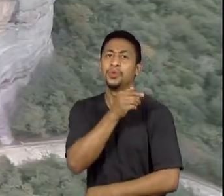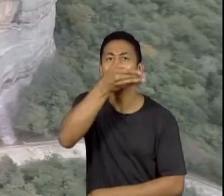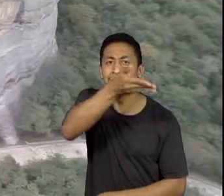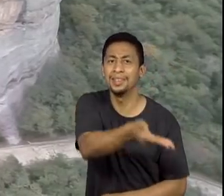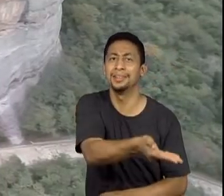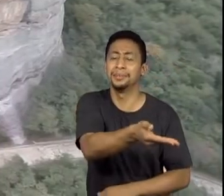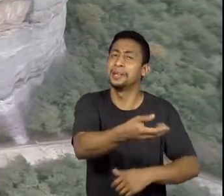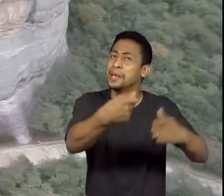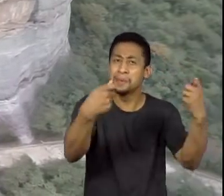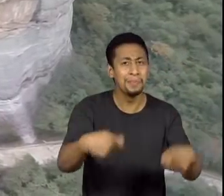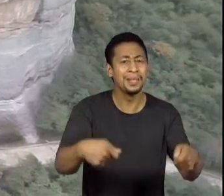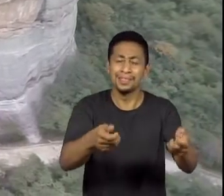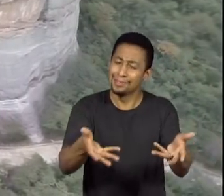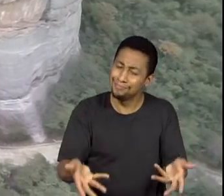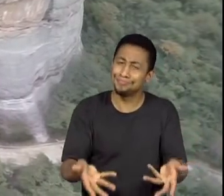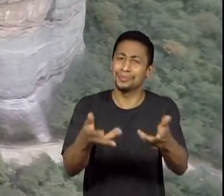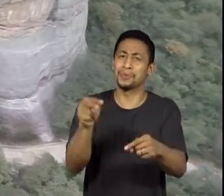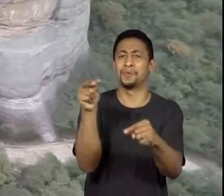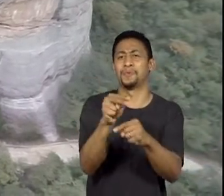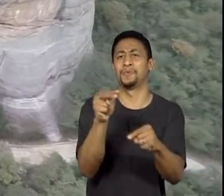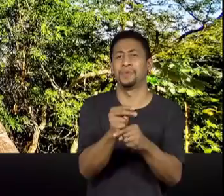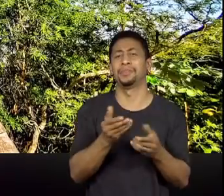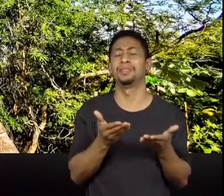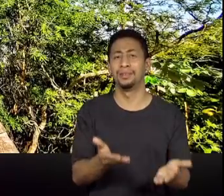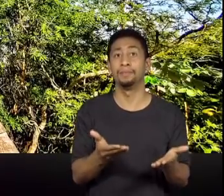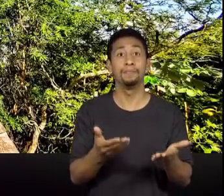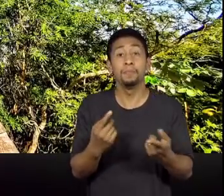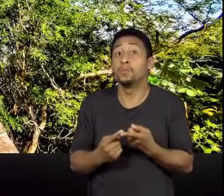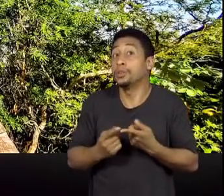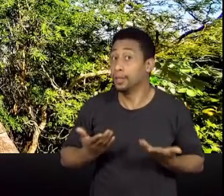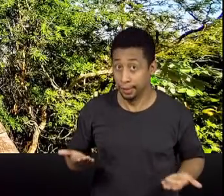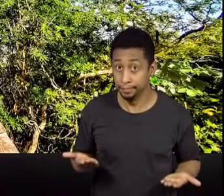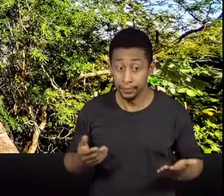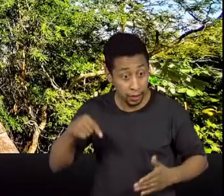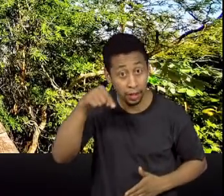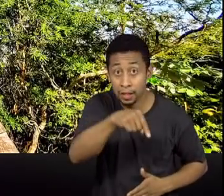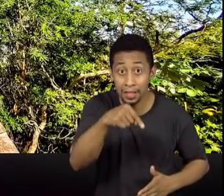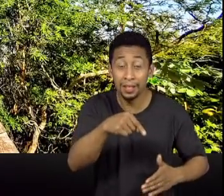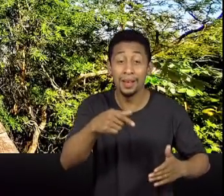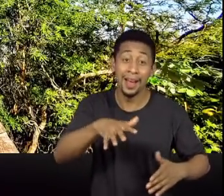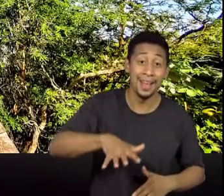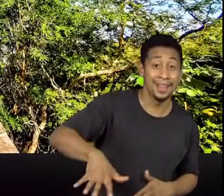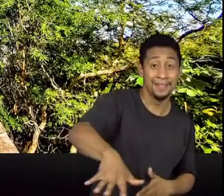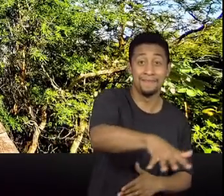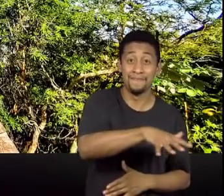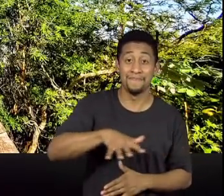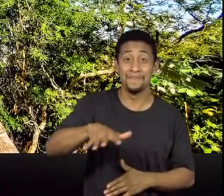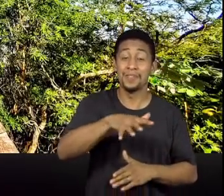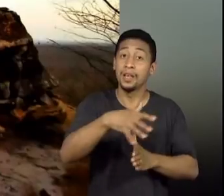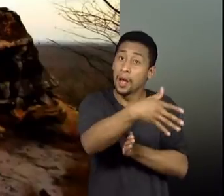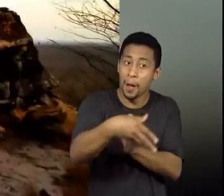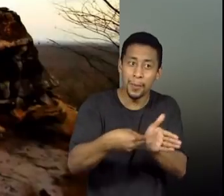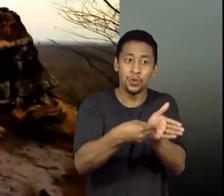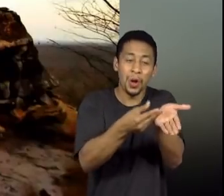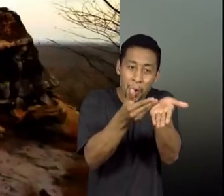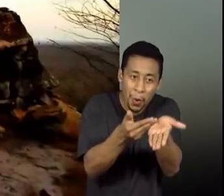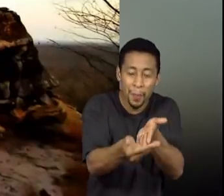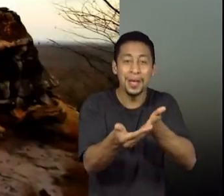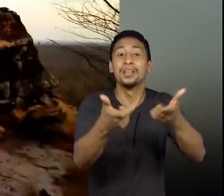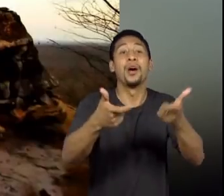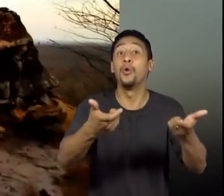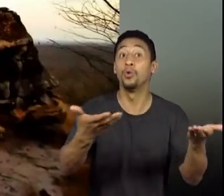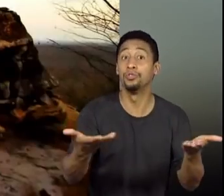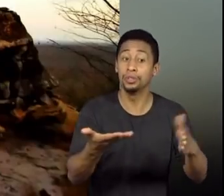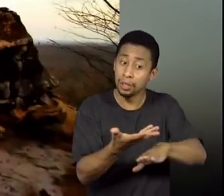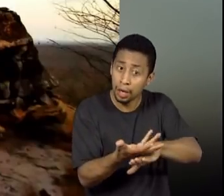ele precisa ser preservado. Por quê? Porque ele é a porta de entrada da Amazônia. Se a gente fala, no